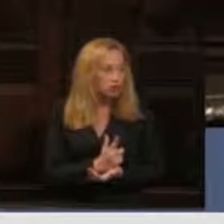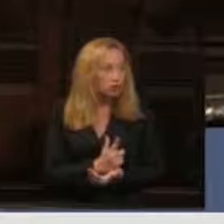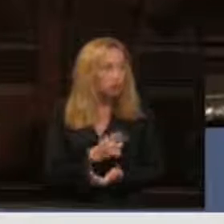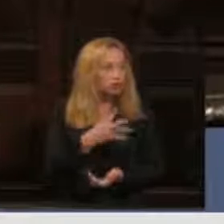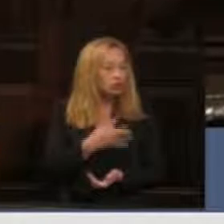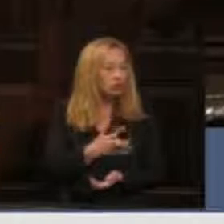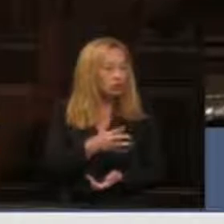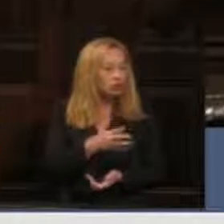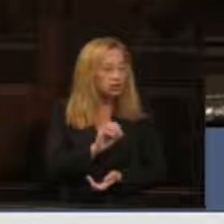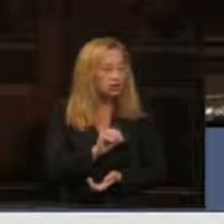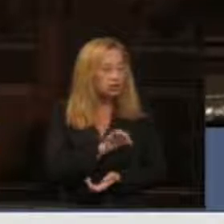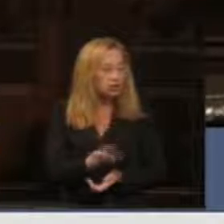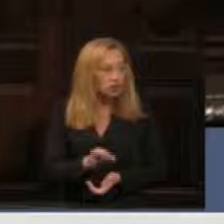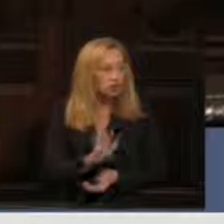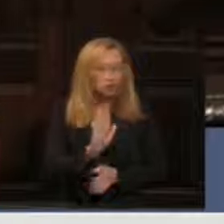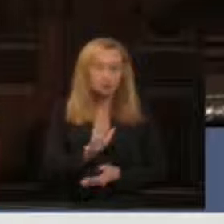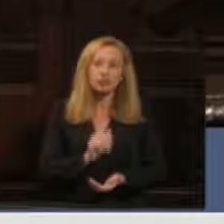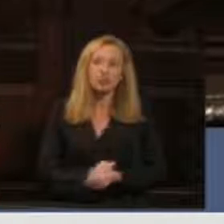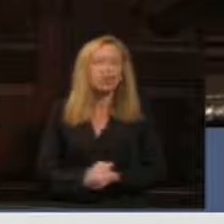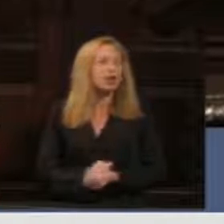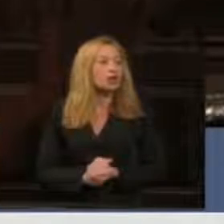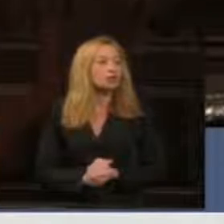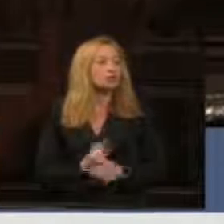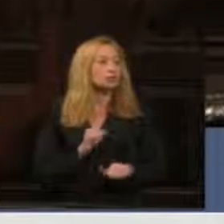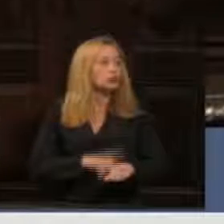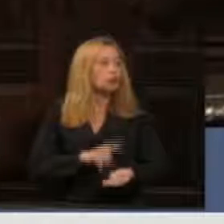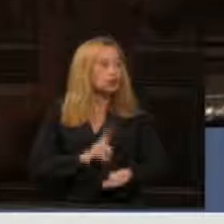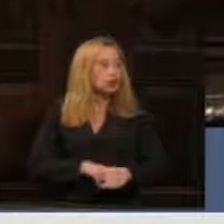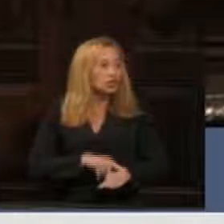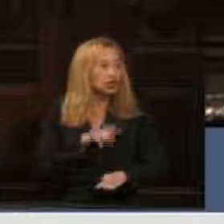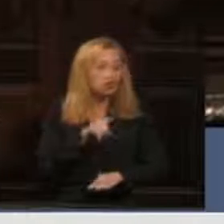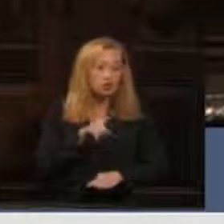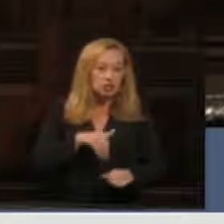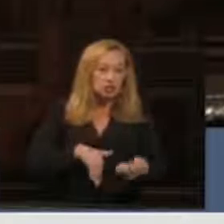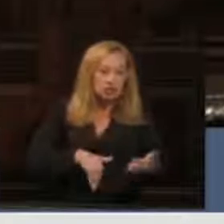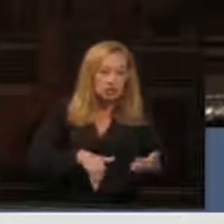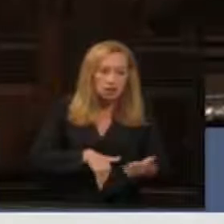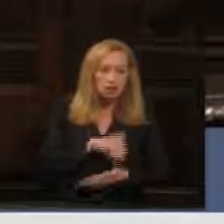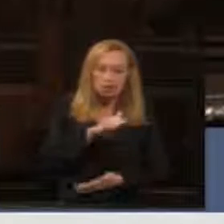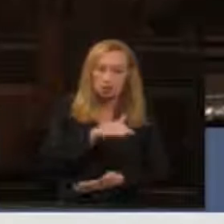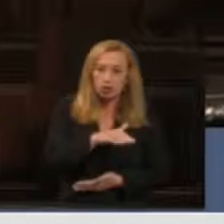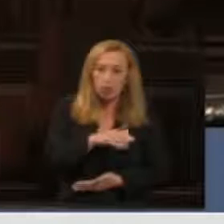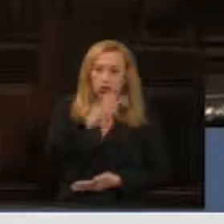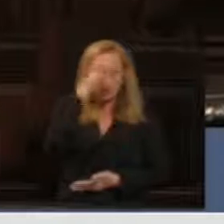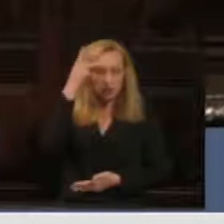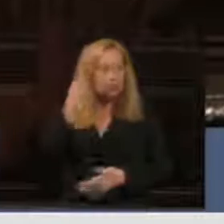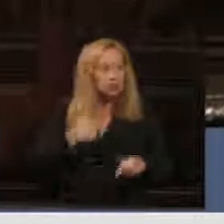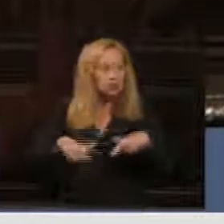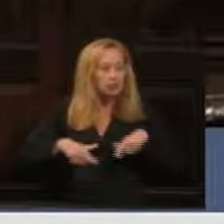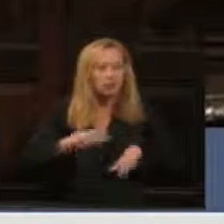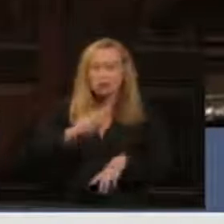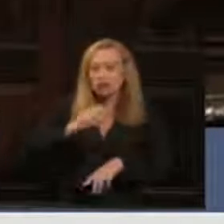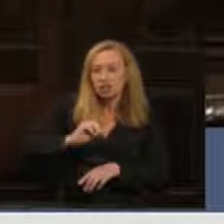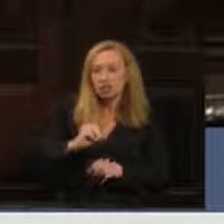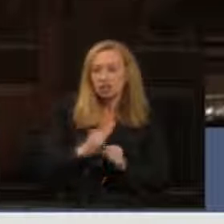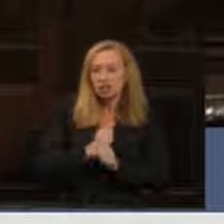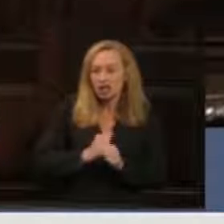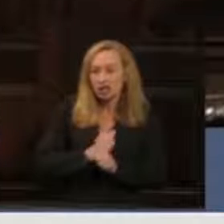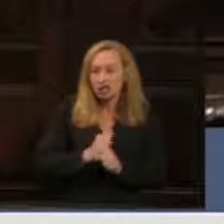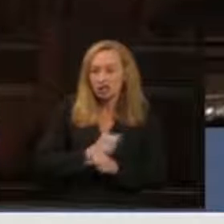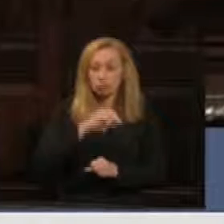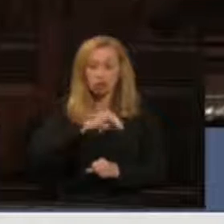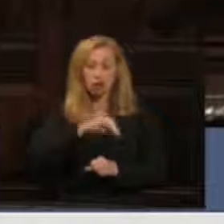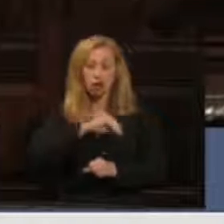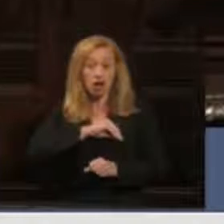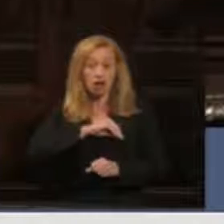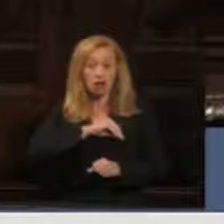Quando você demite servidores de 30 anos, em média, com um salário acima de 30